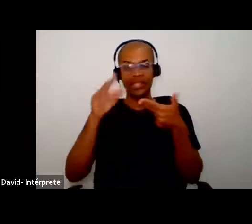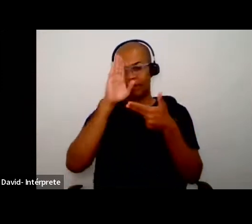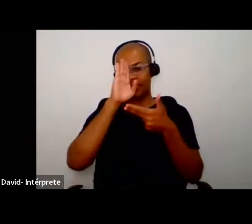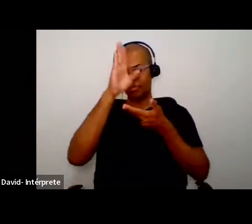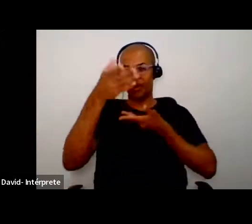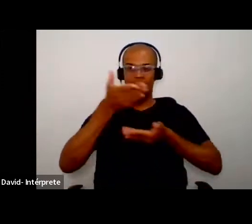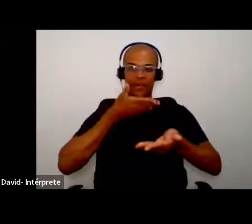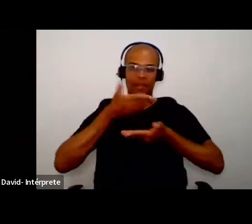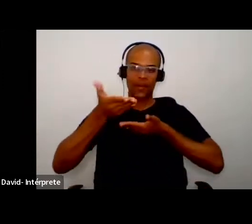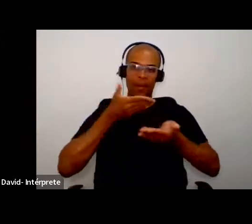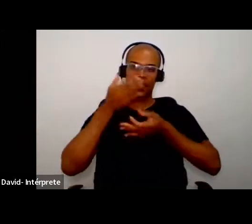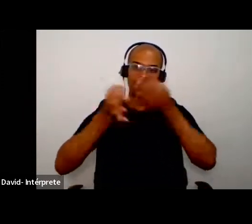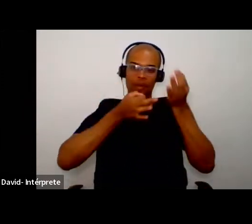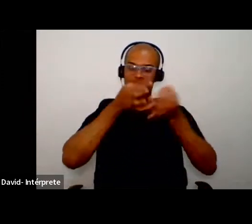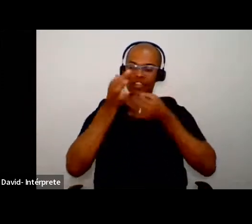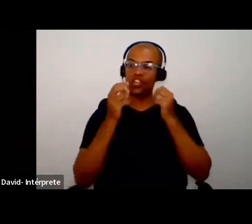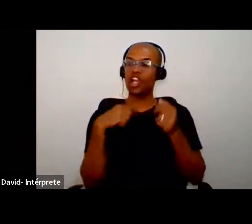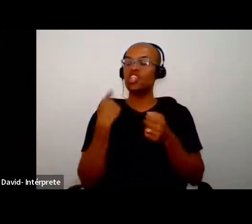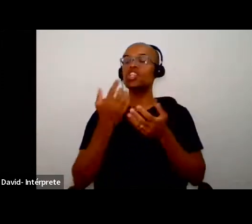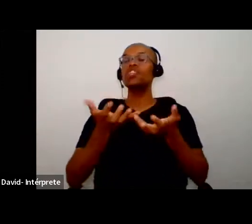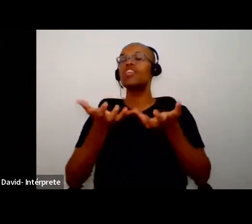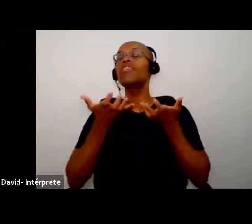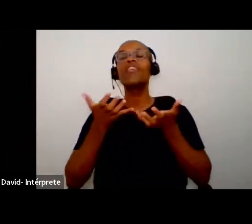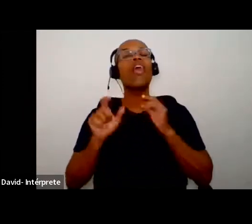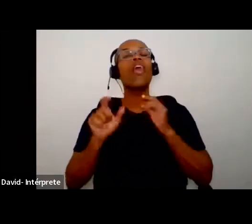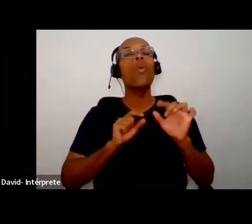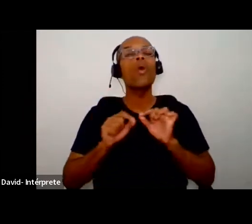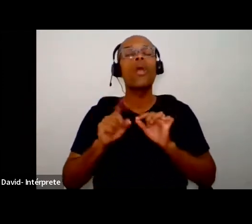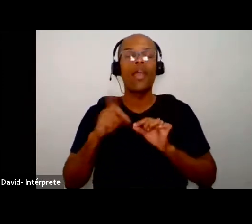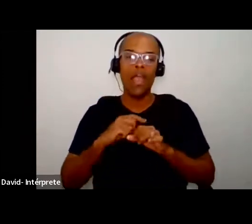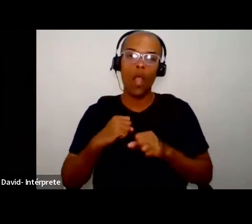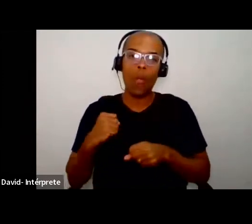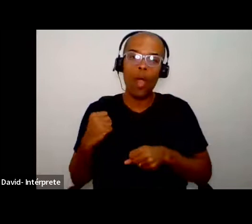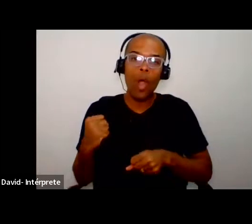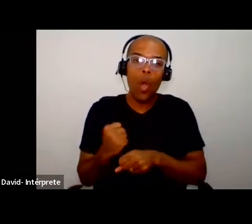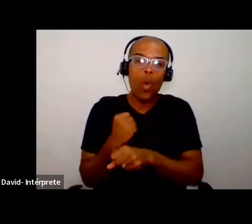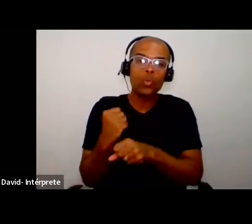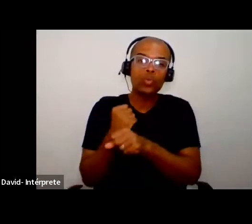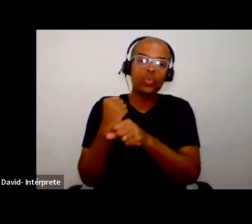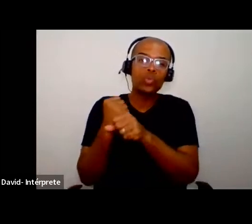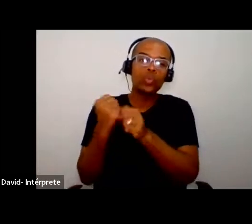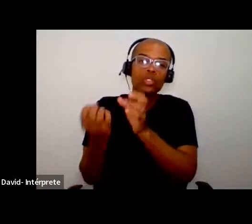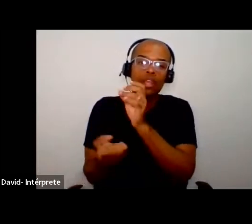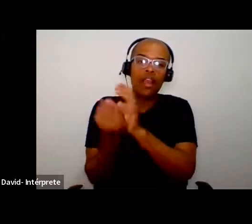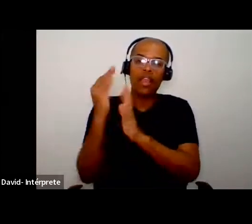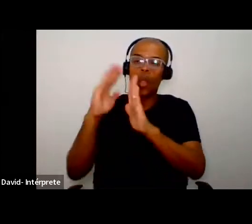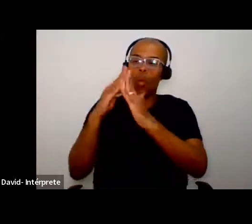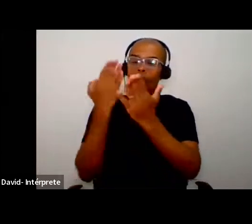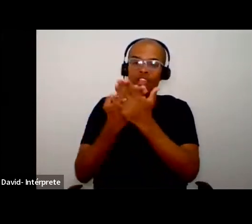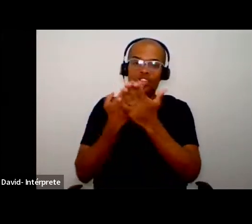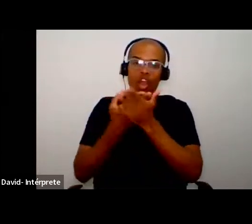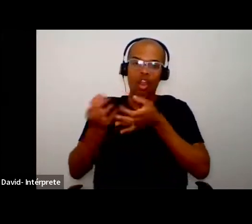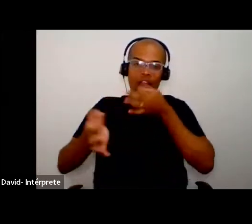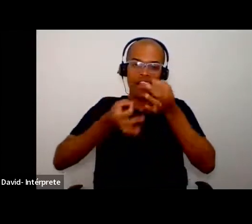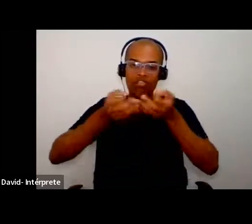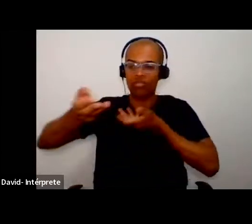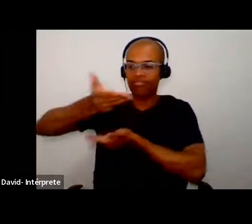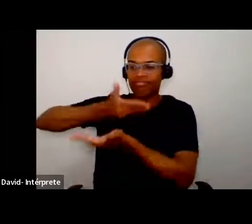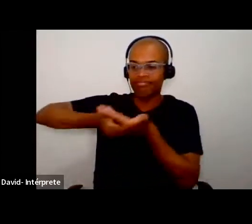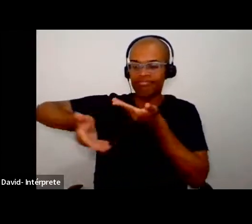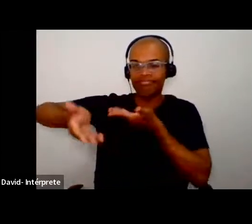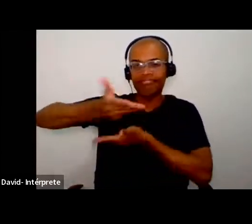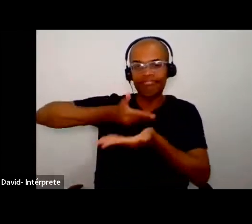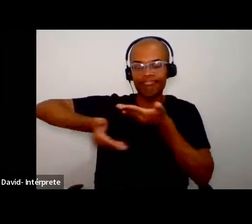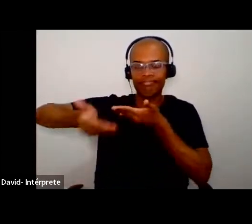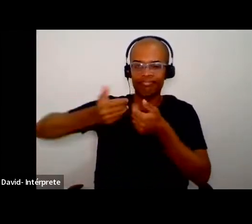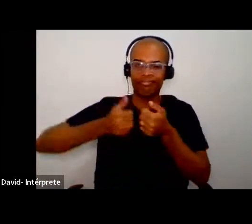colaboração crítica, né? O que queremos é a construção de uma escola colaborativa crítica. O que queremos